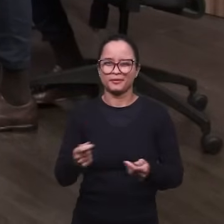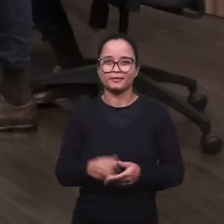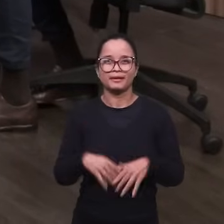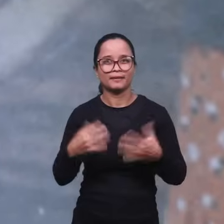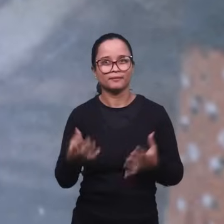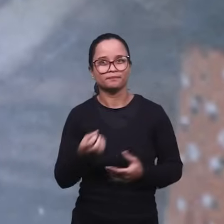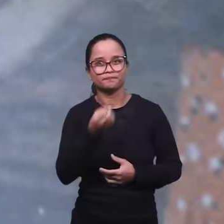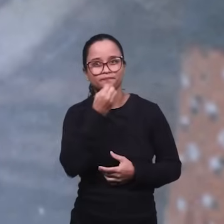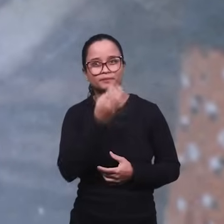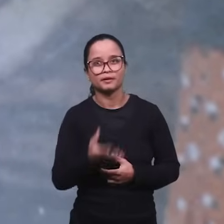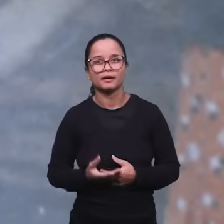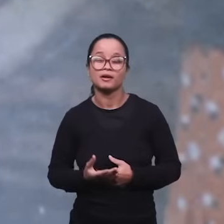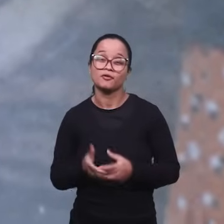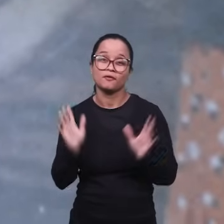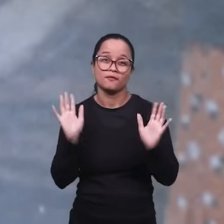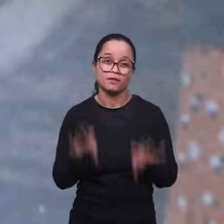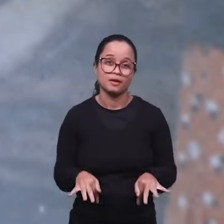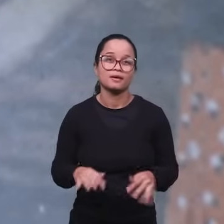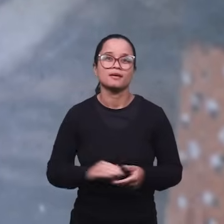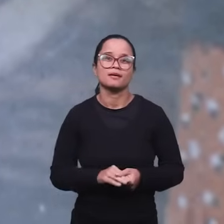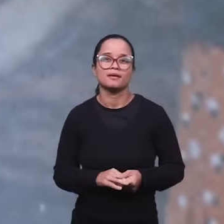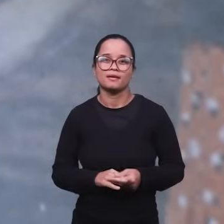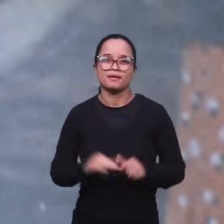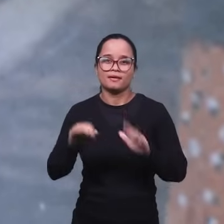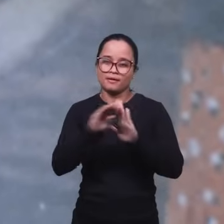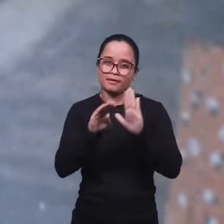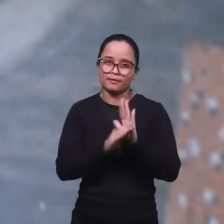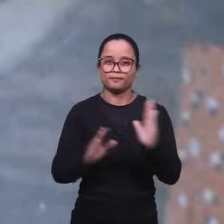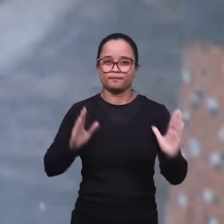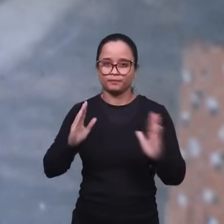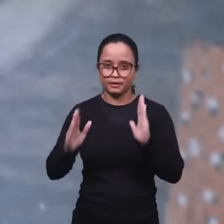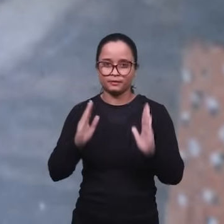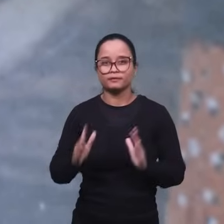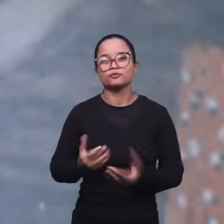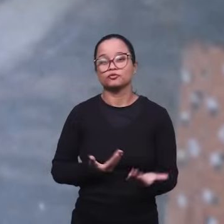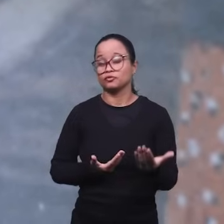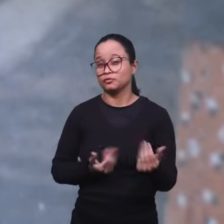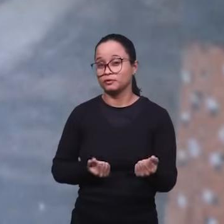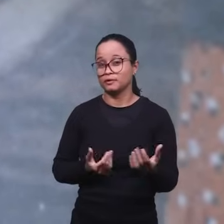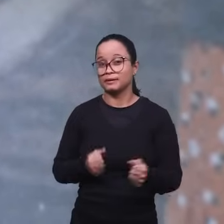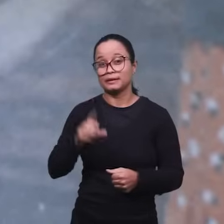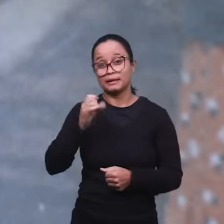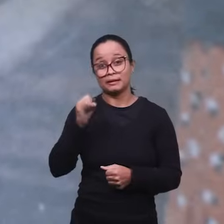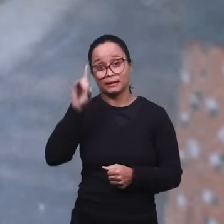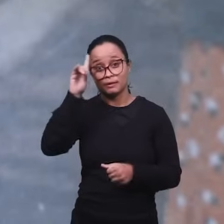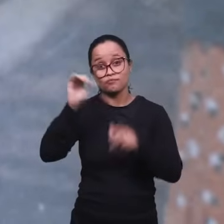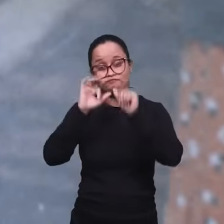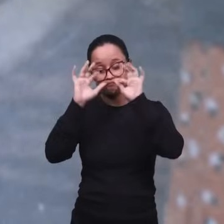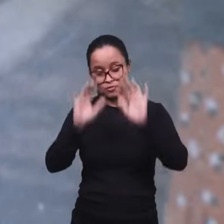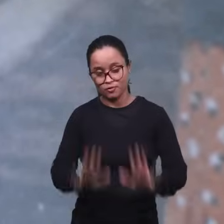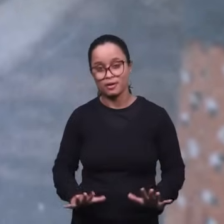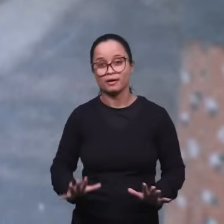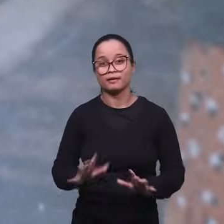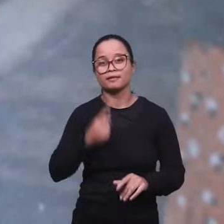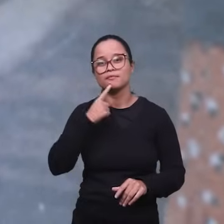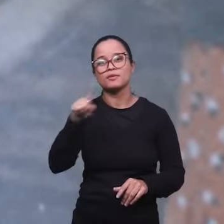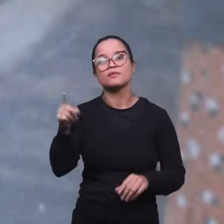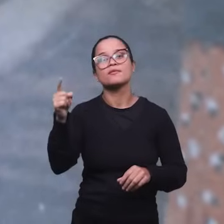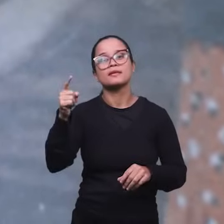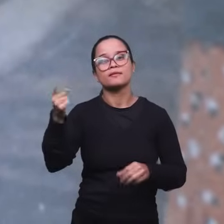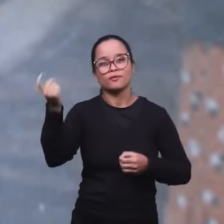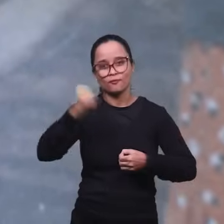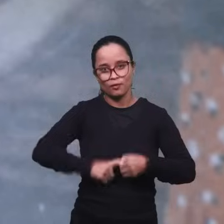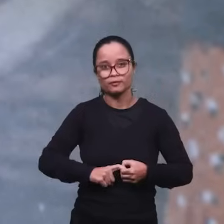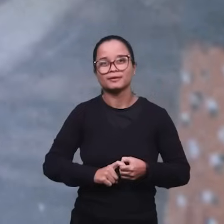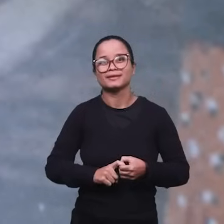maravilhoso. Muito bem, a gente chega então ao final de mais uma edição do programa Os Dias da Minha Mocidade. Se Deus quiser, na semana que vem, a gente está de volta